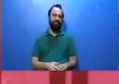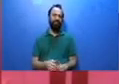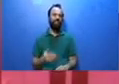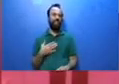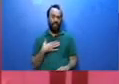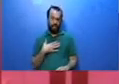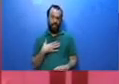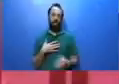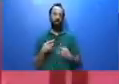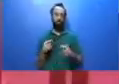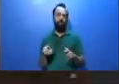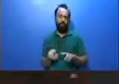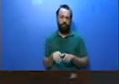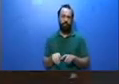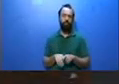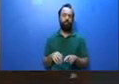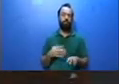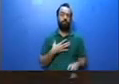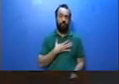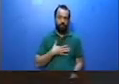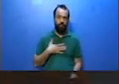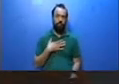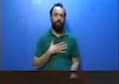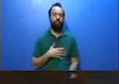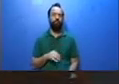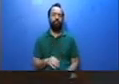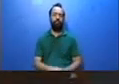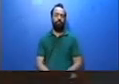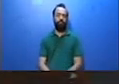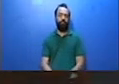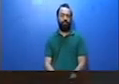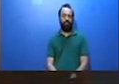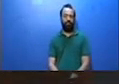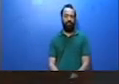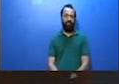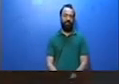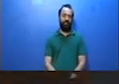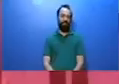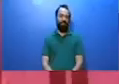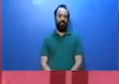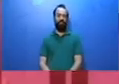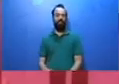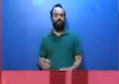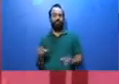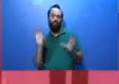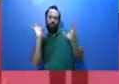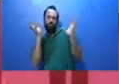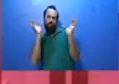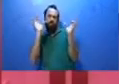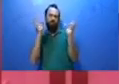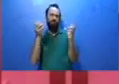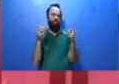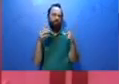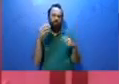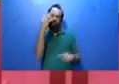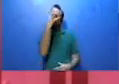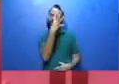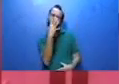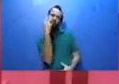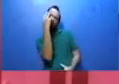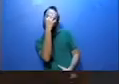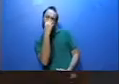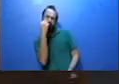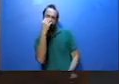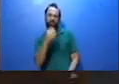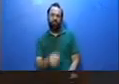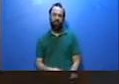também gostei da tirinha do Adão, Eles saíram Clarinha. apaixonados, né, professora? Nossa, as duas lâmpadas se apaixonaram, né? Clarinha, vamos